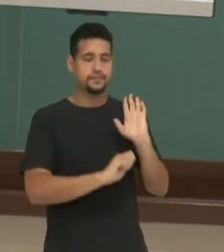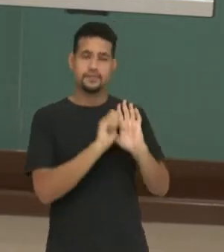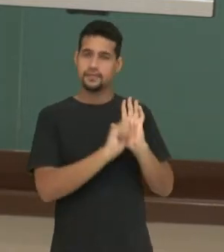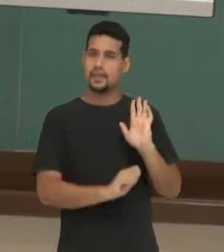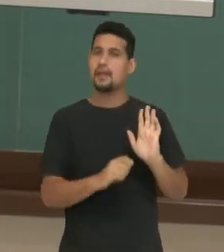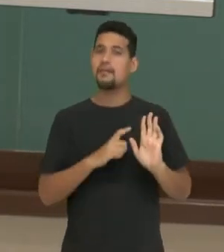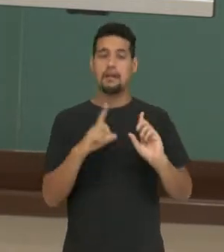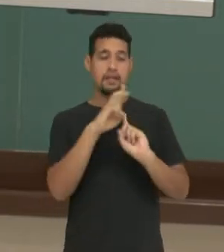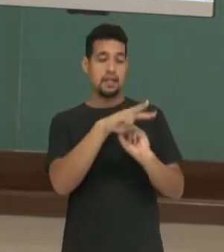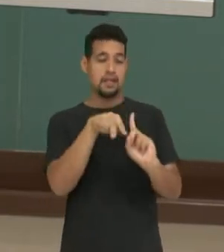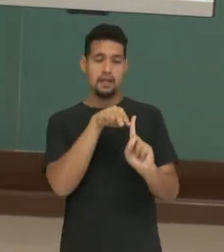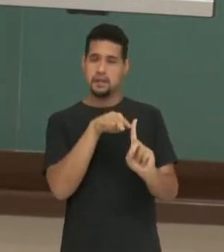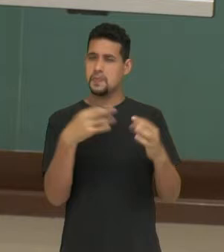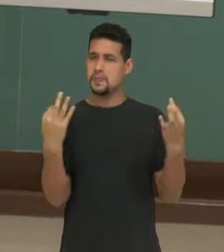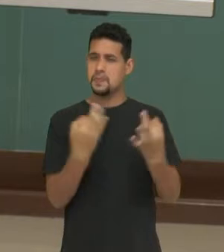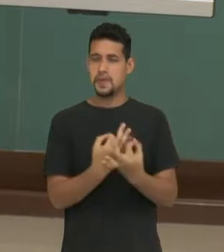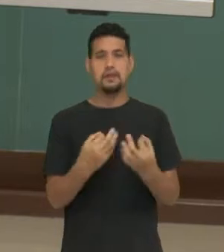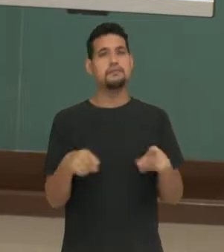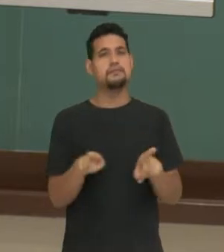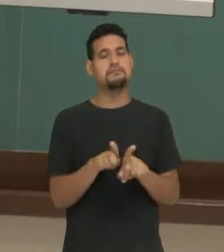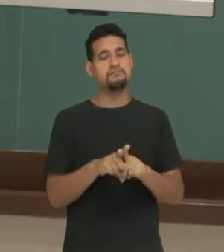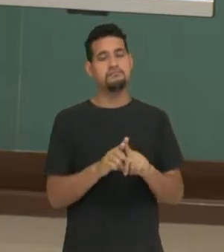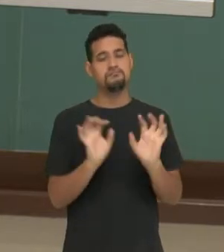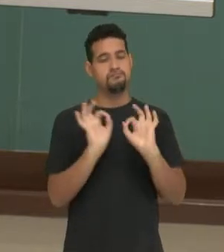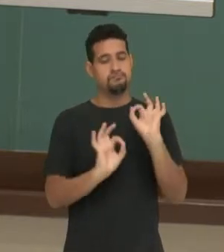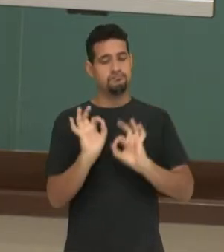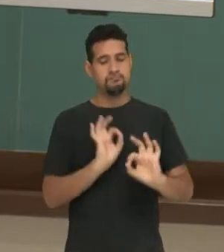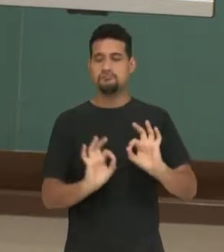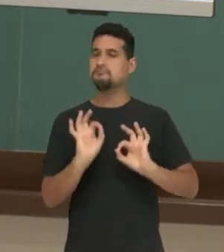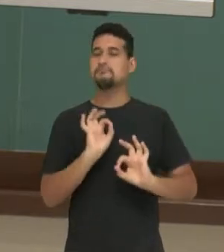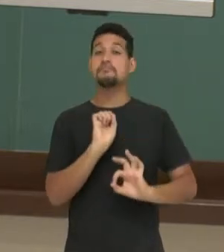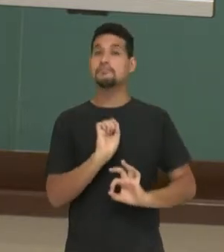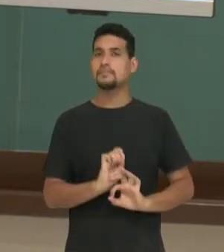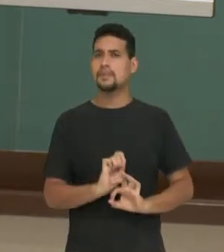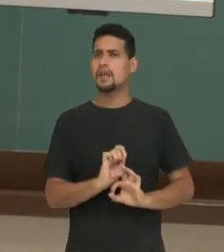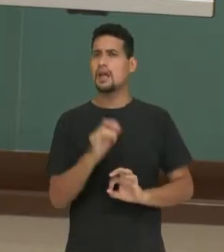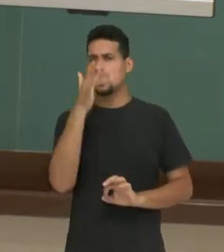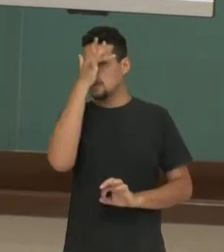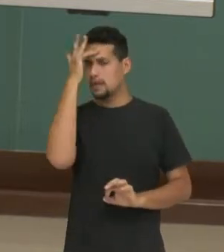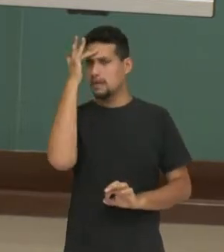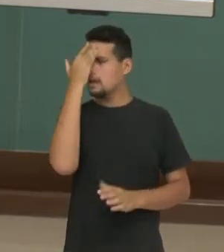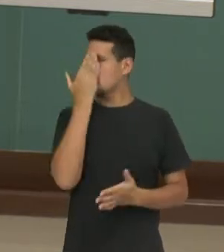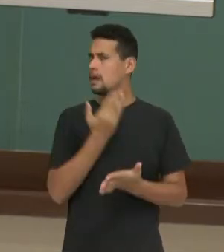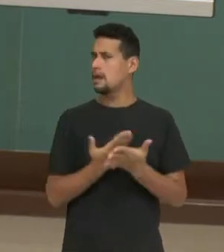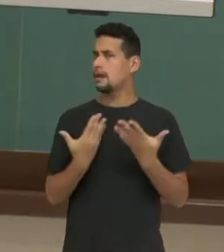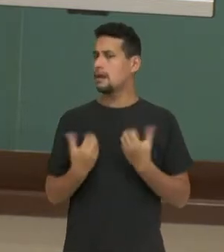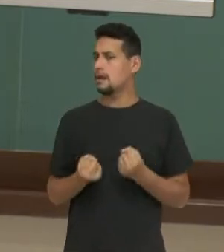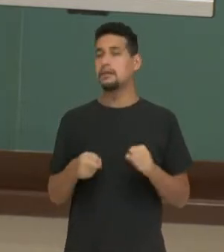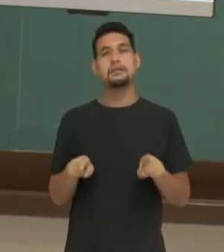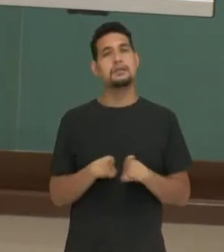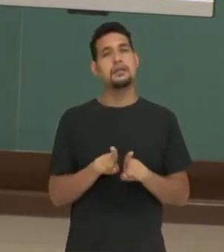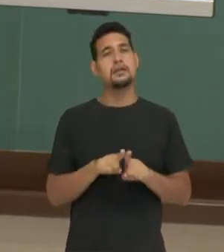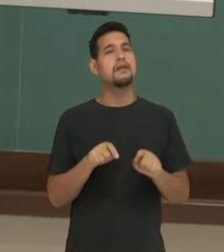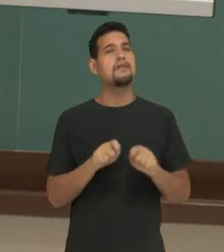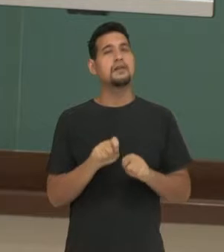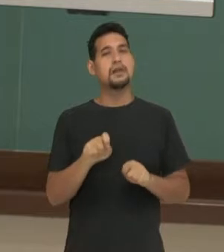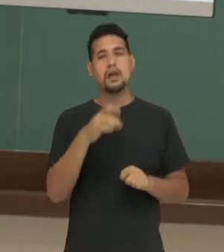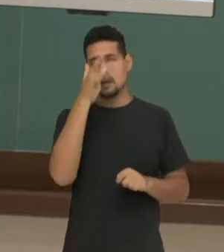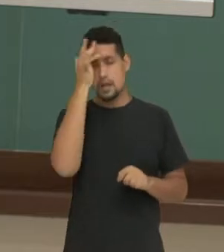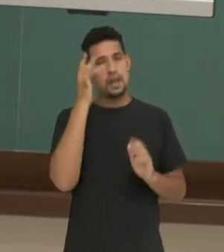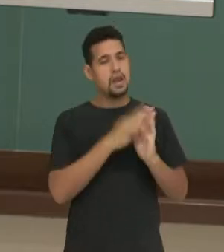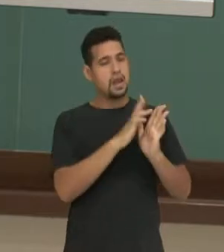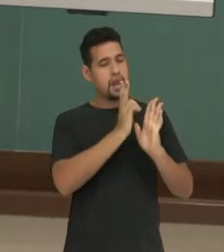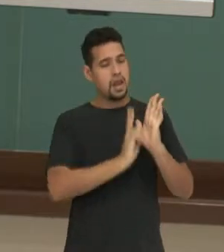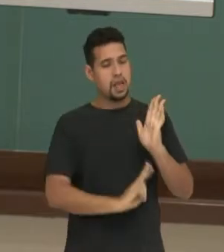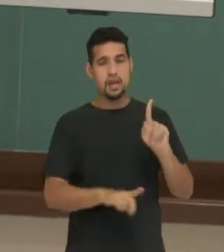de vista da estética verbal, estilisticamente mais convincente, e assim eu também persuado o leitor a